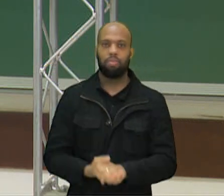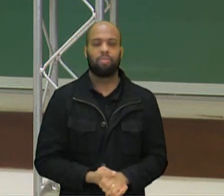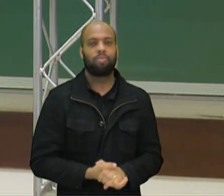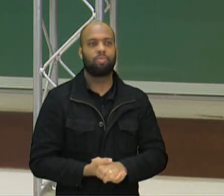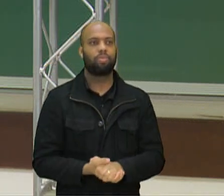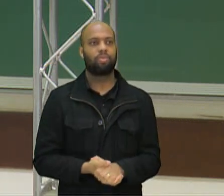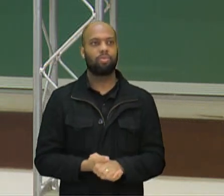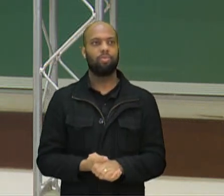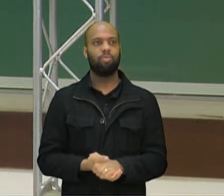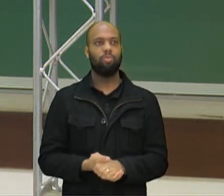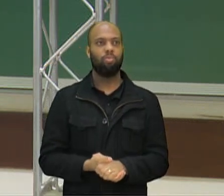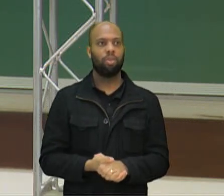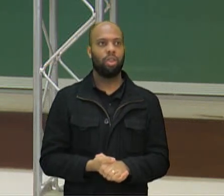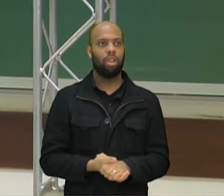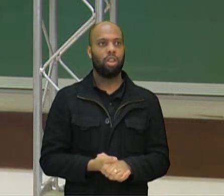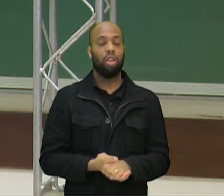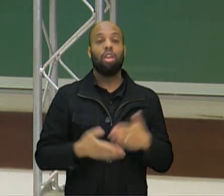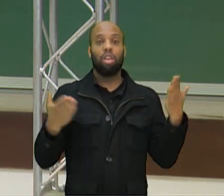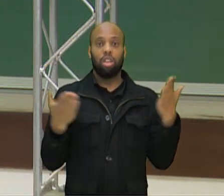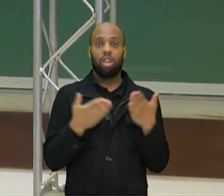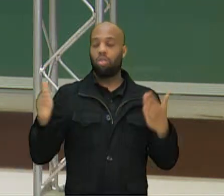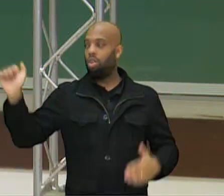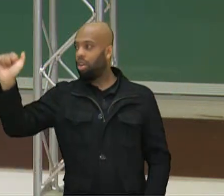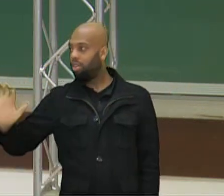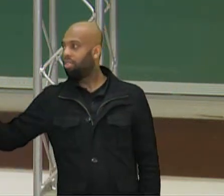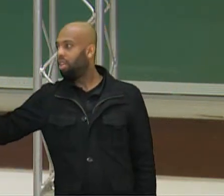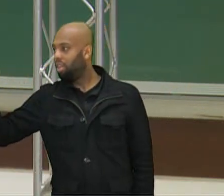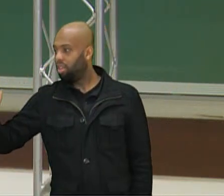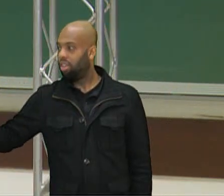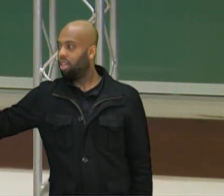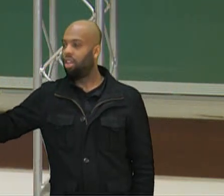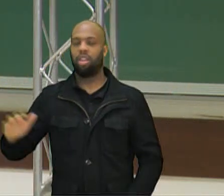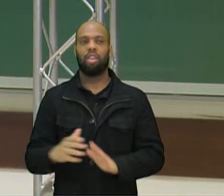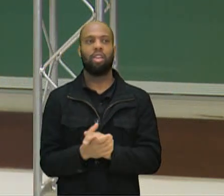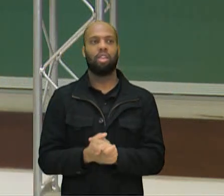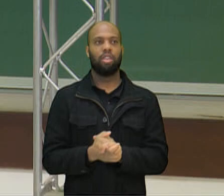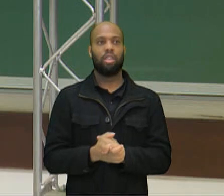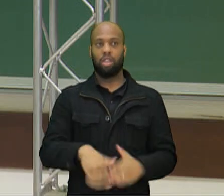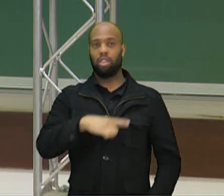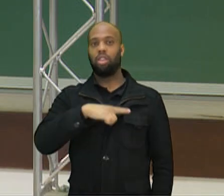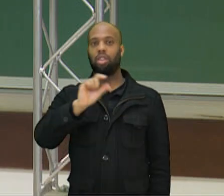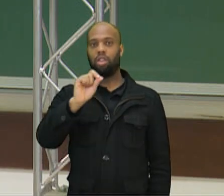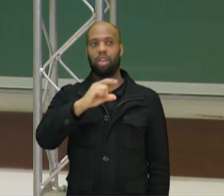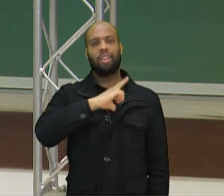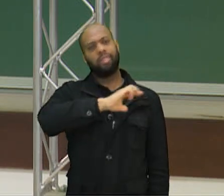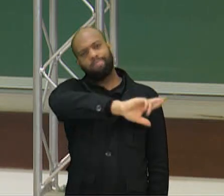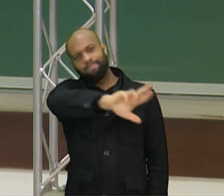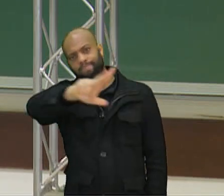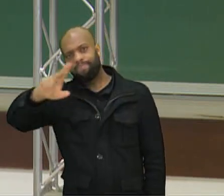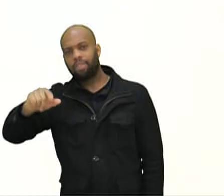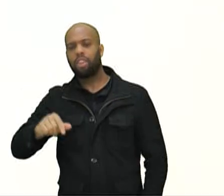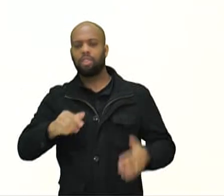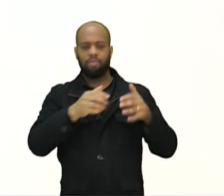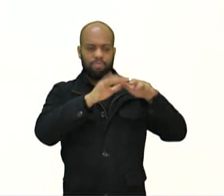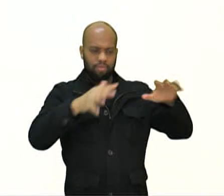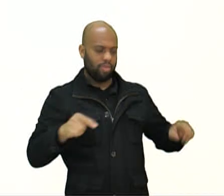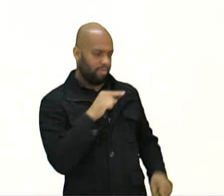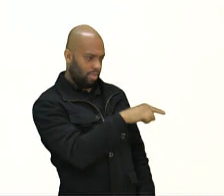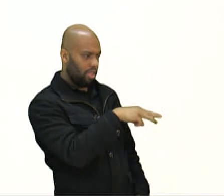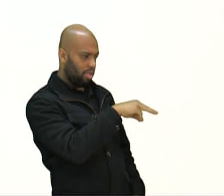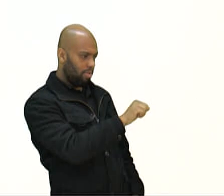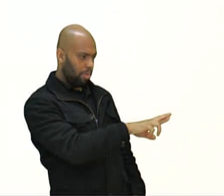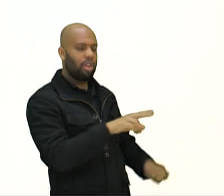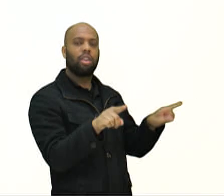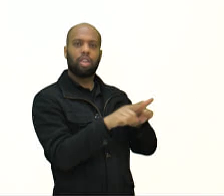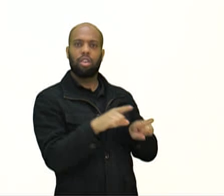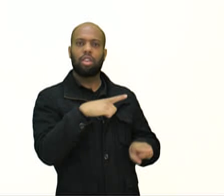imagem. Aqui no continente asiático, aqui nós temos vários mares também aqui